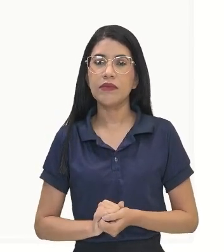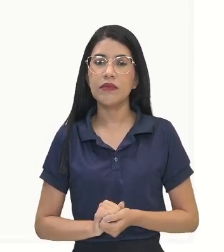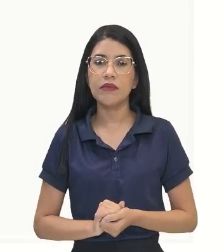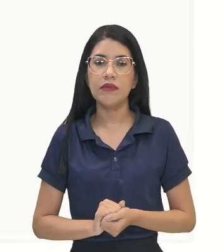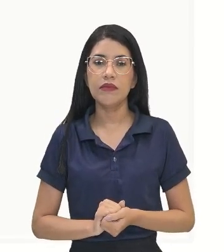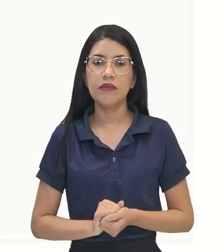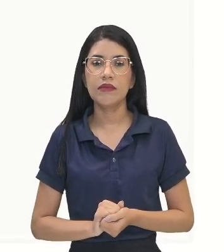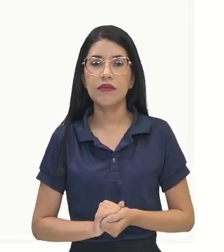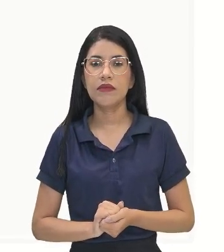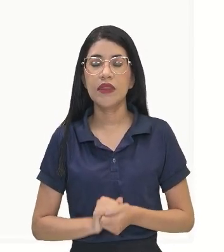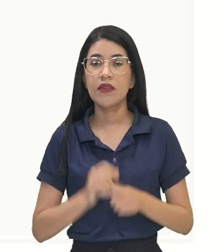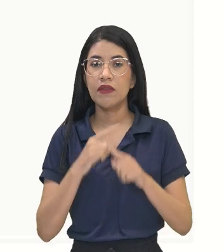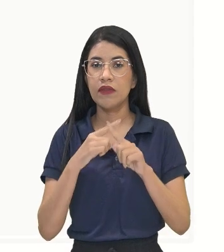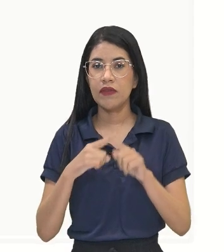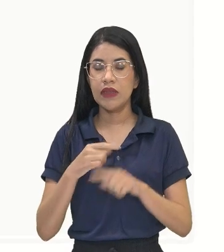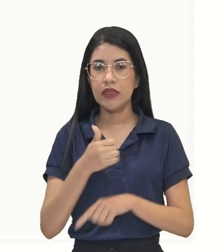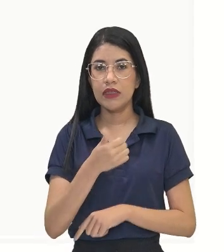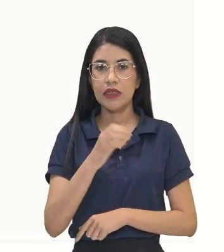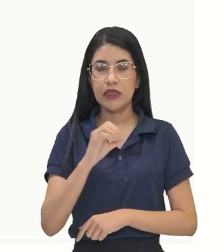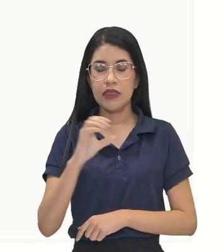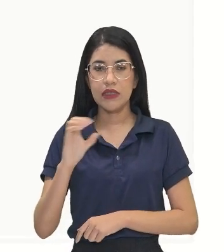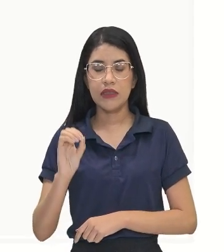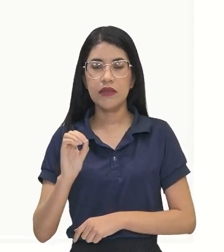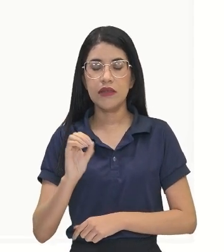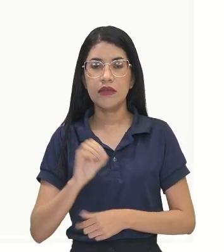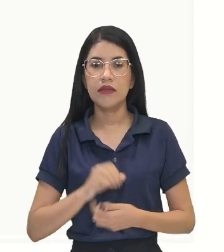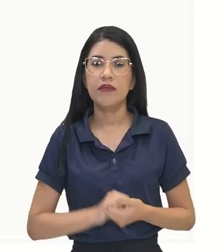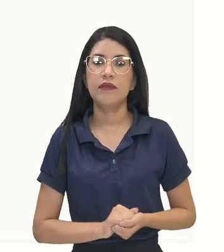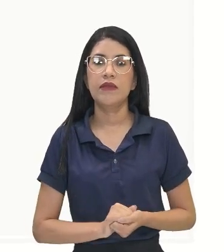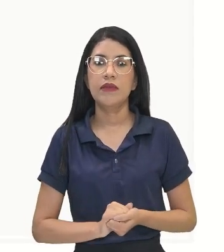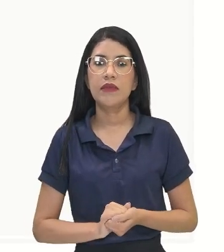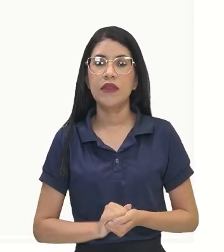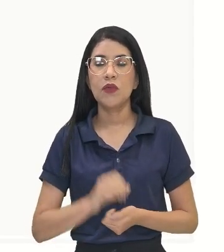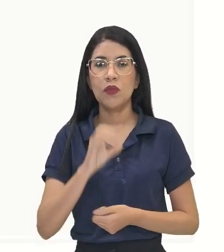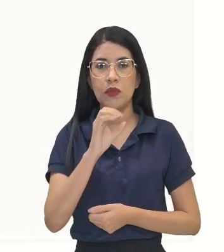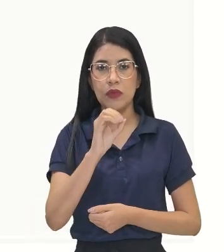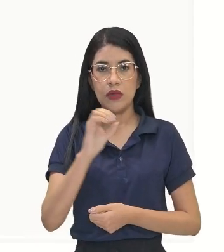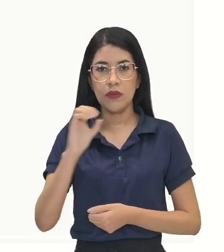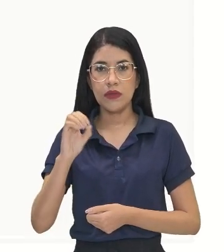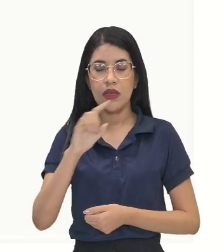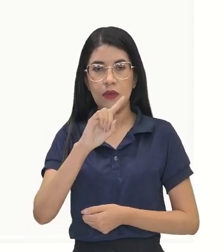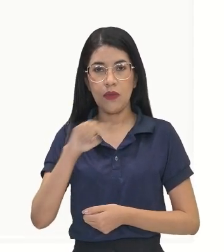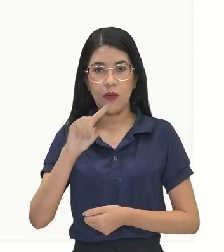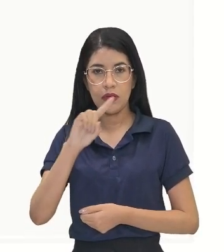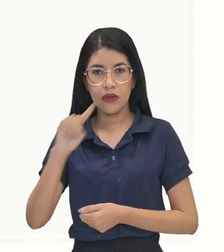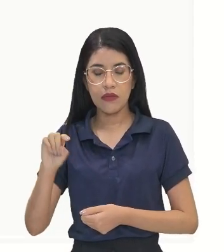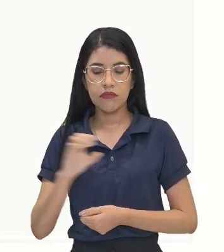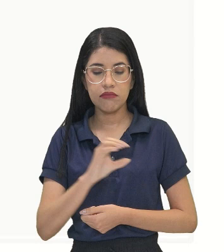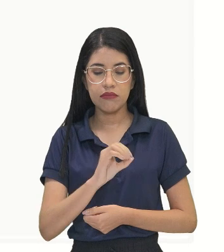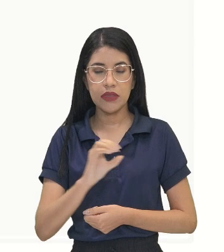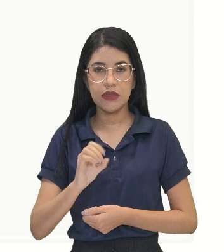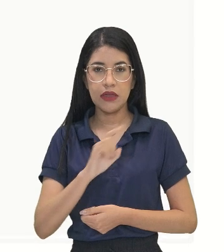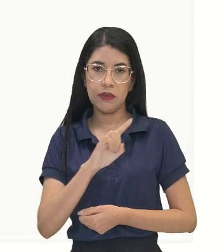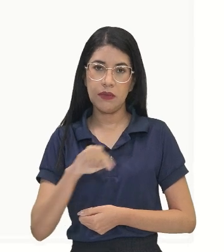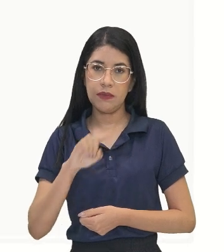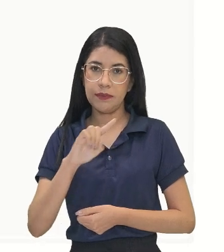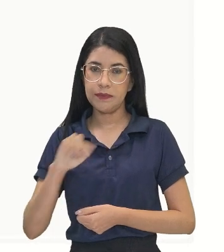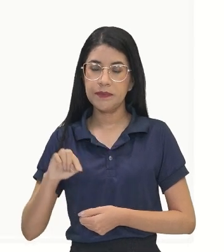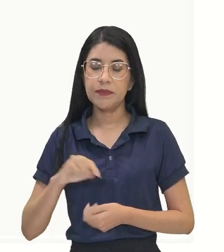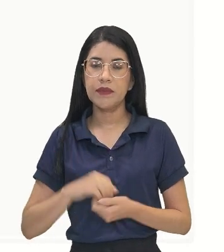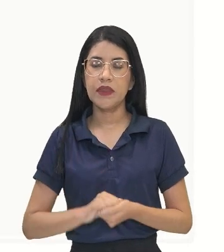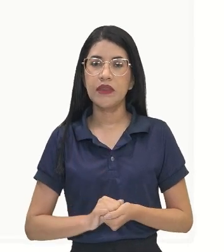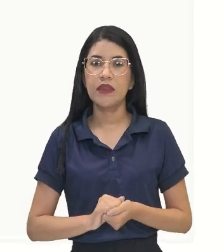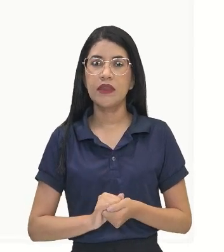vezes o 100. Então, aí eu ia cortar esses dois valores e ia sobrar